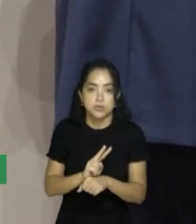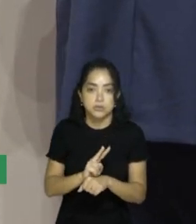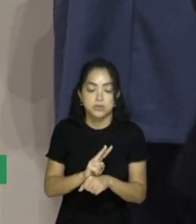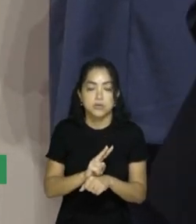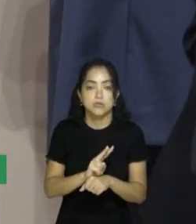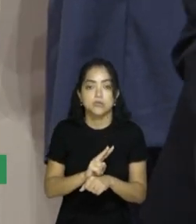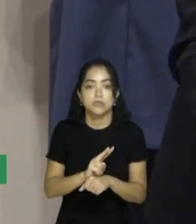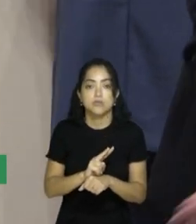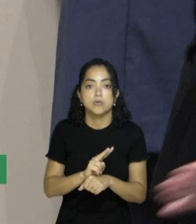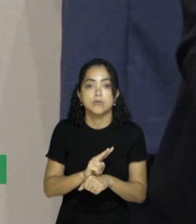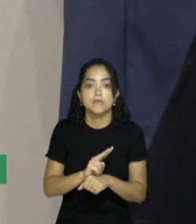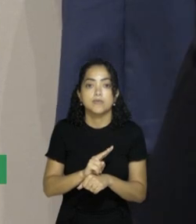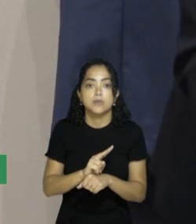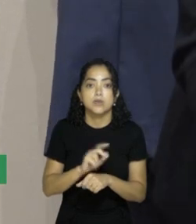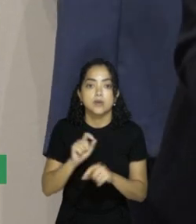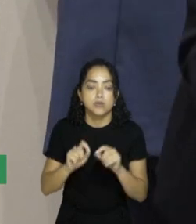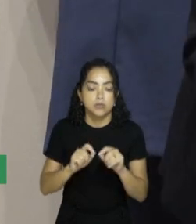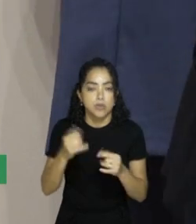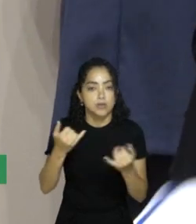Catarina